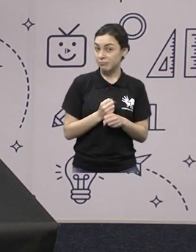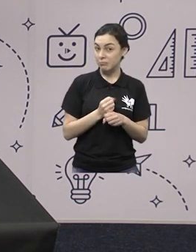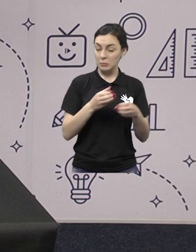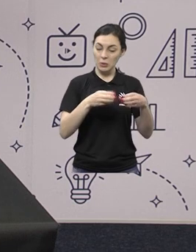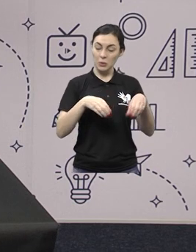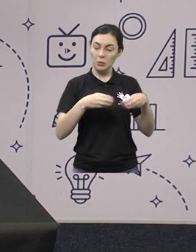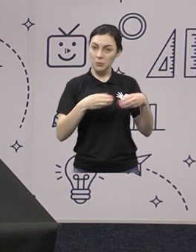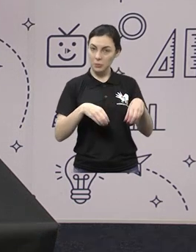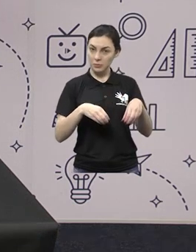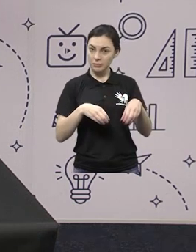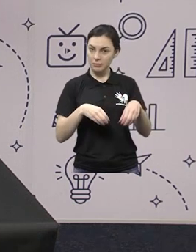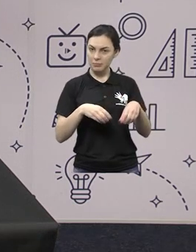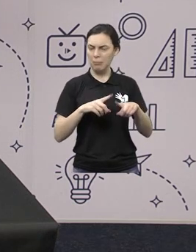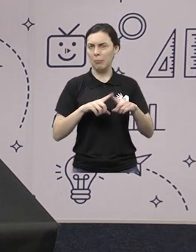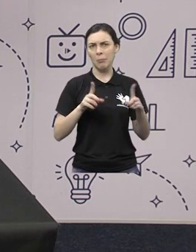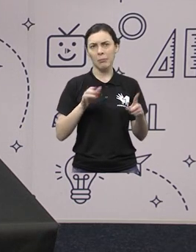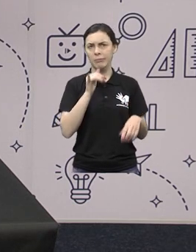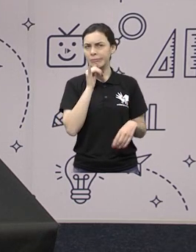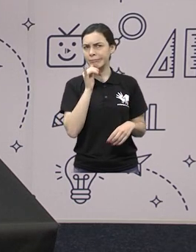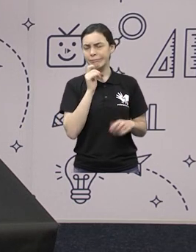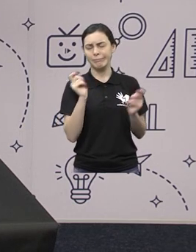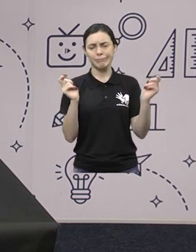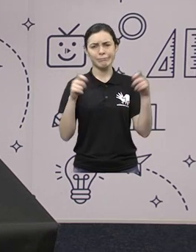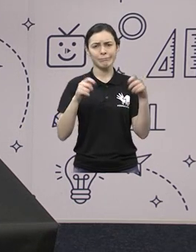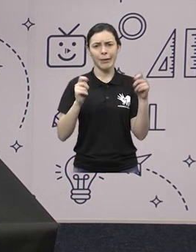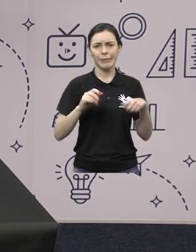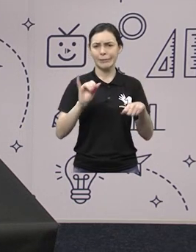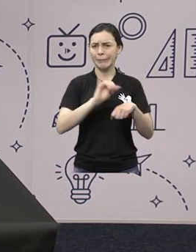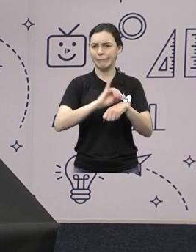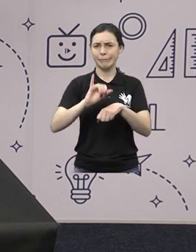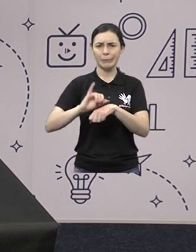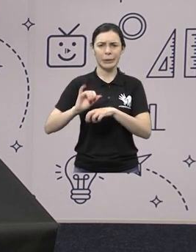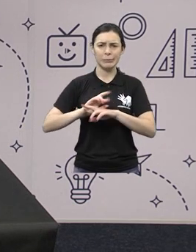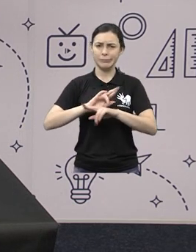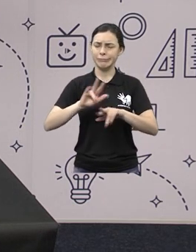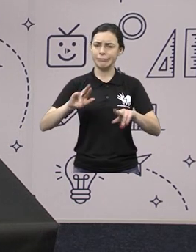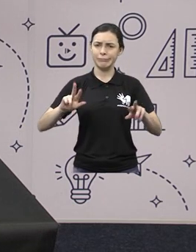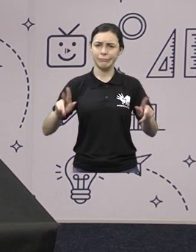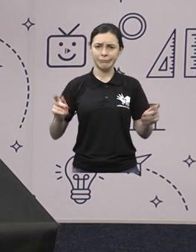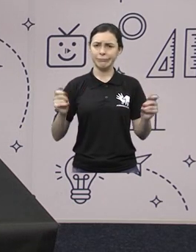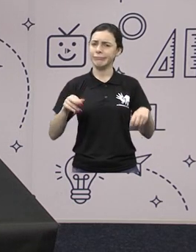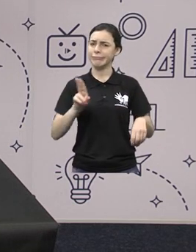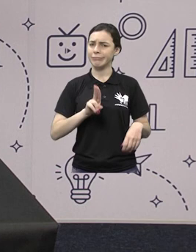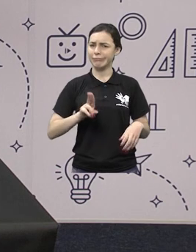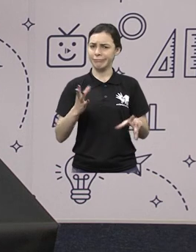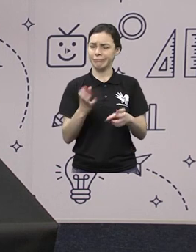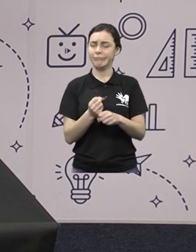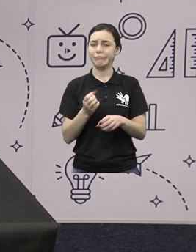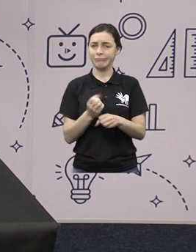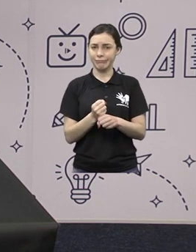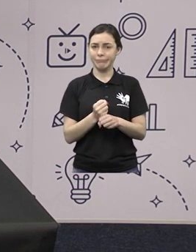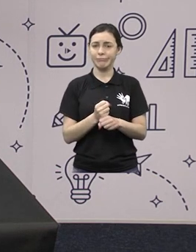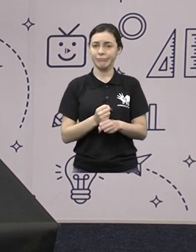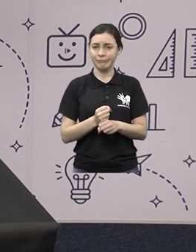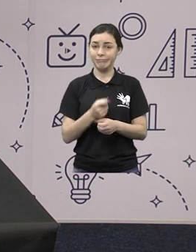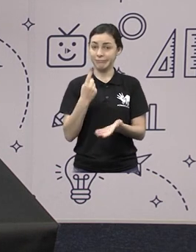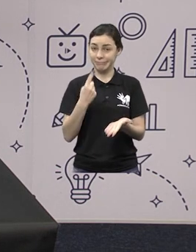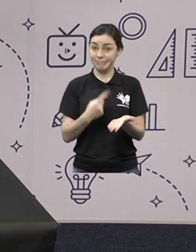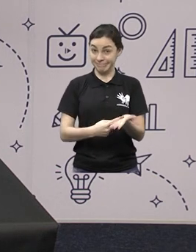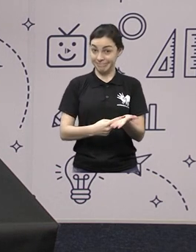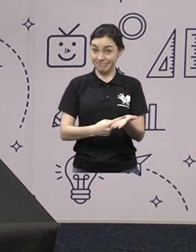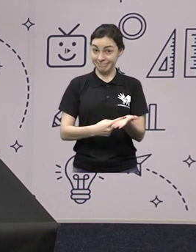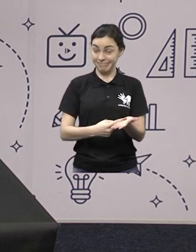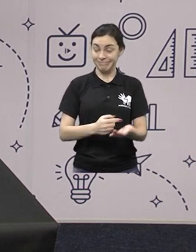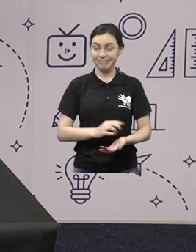essa contagem utilizando os ovos, certo? Mas poderíamos usar qualquer objeto ou qualquer outra coisa para fazer